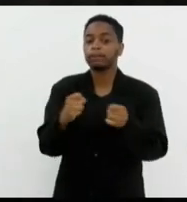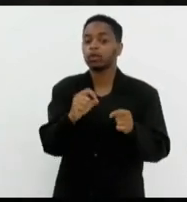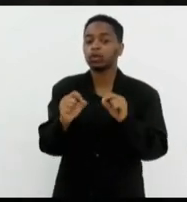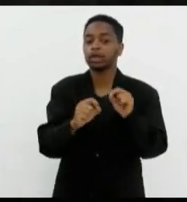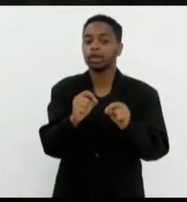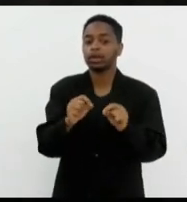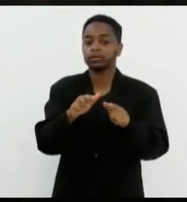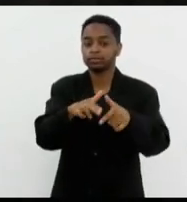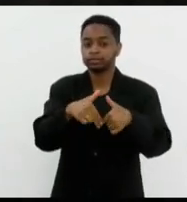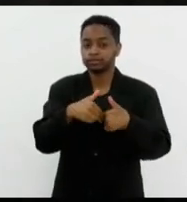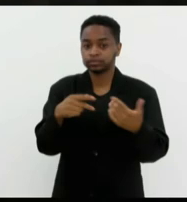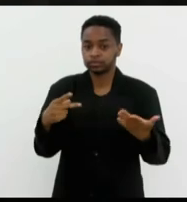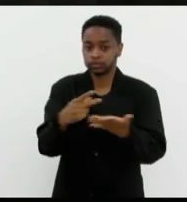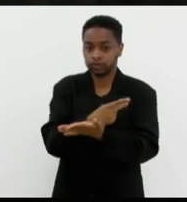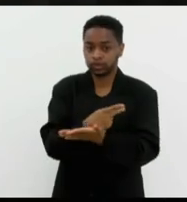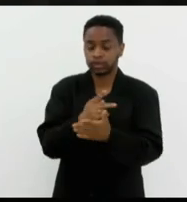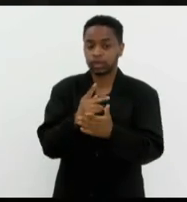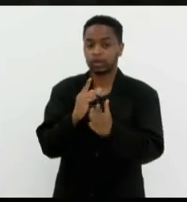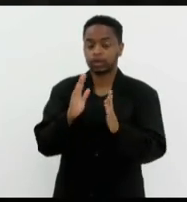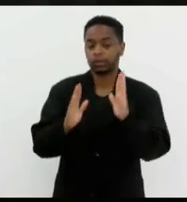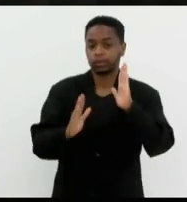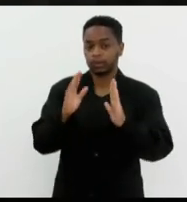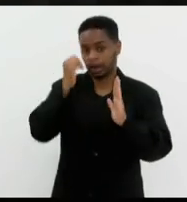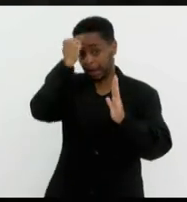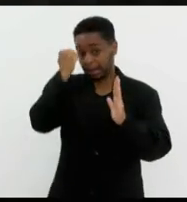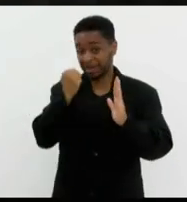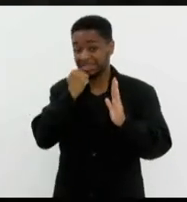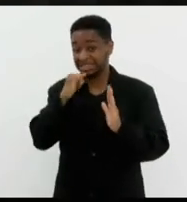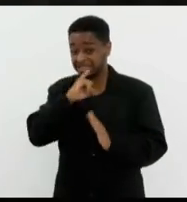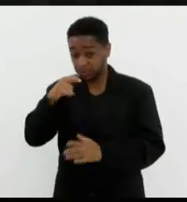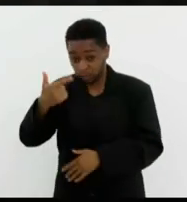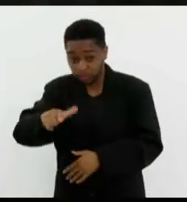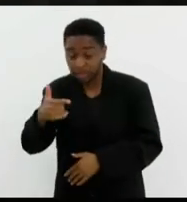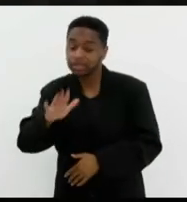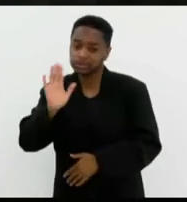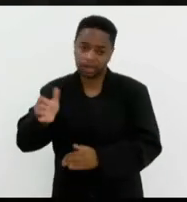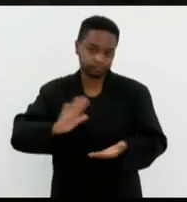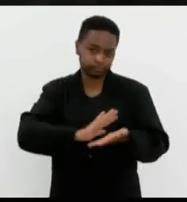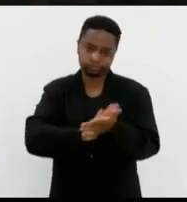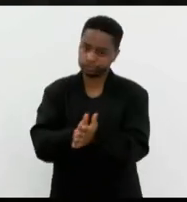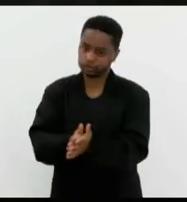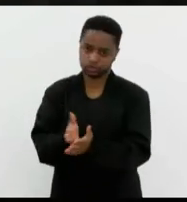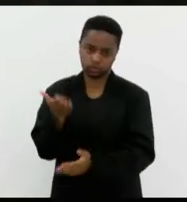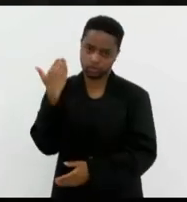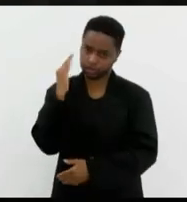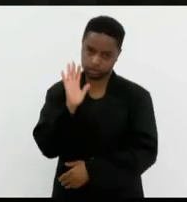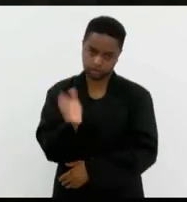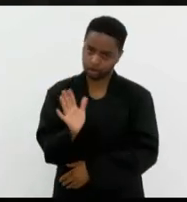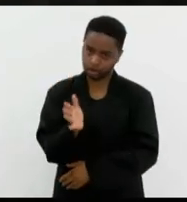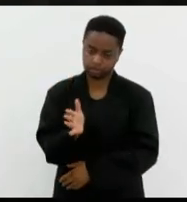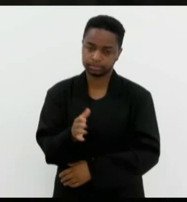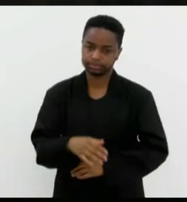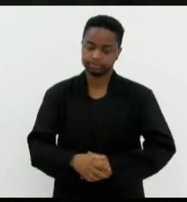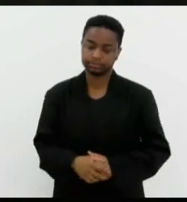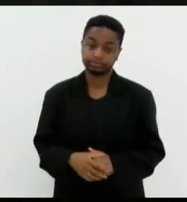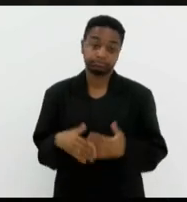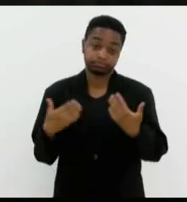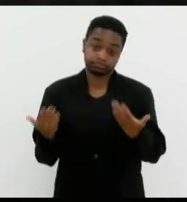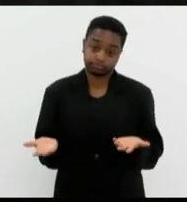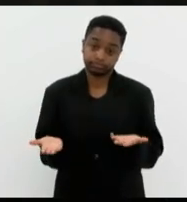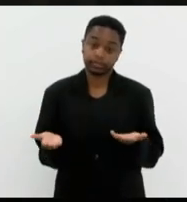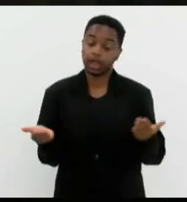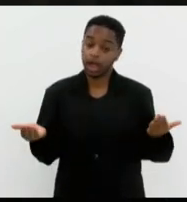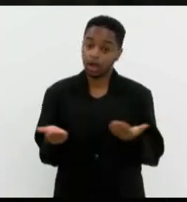causa do episódio do Hamas, porque se não tivesse, ele já tinha caído, inclusive. Então, botou